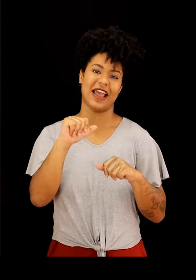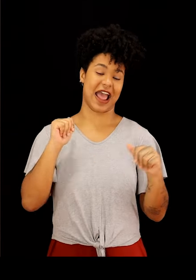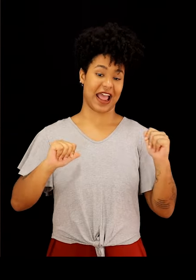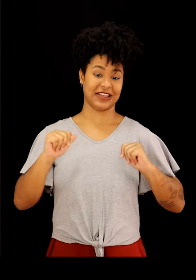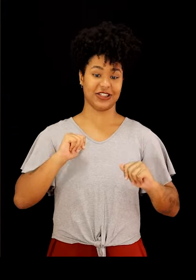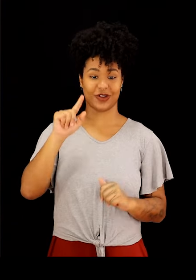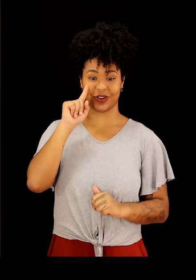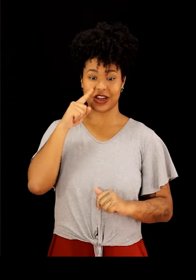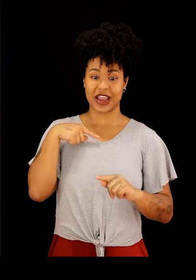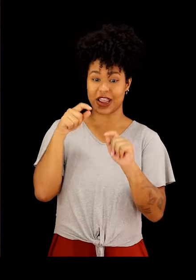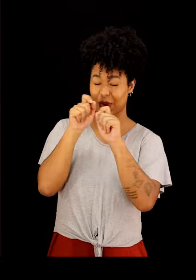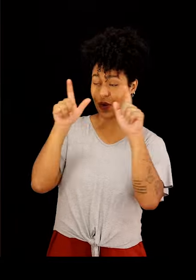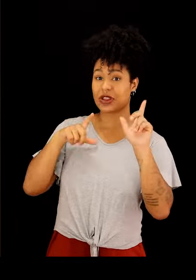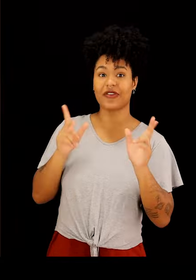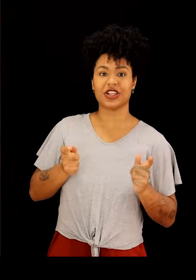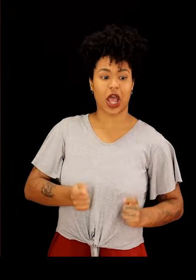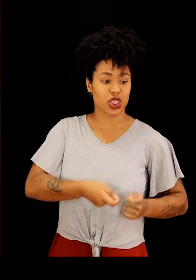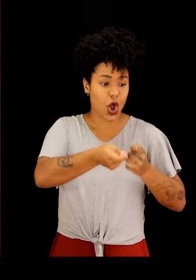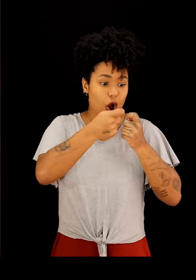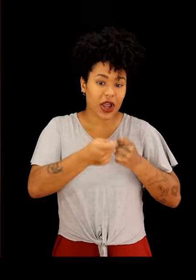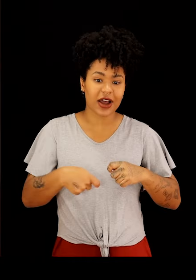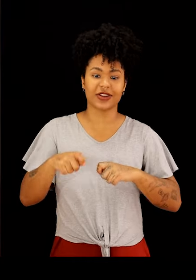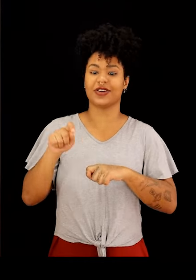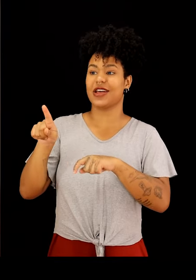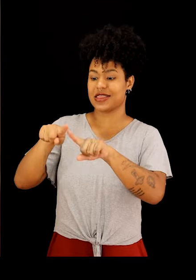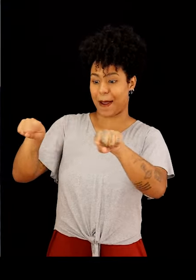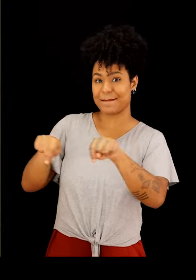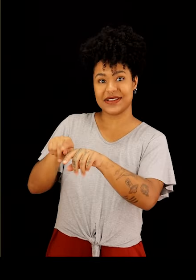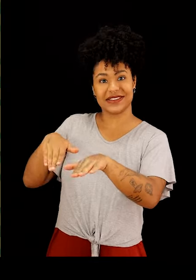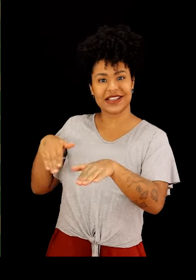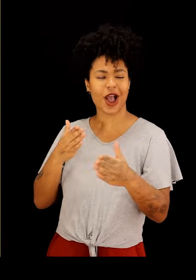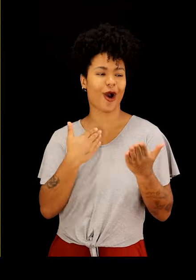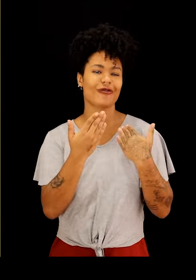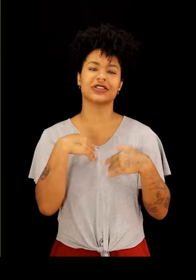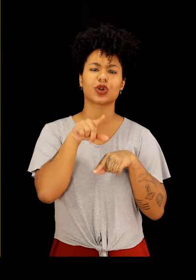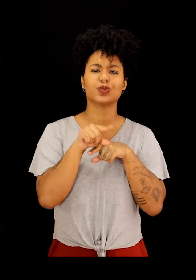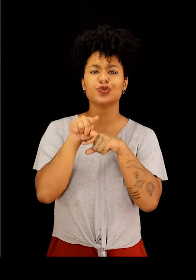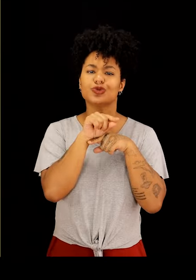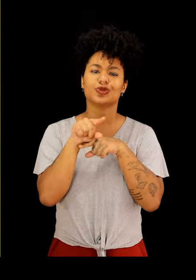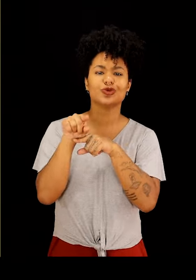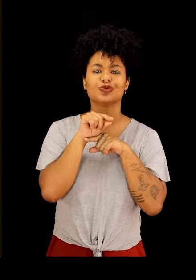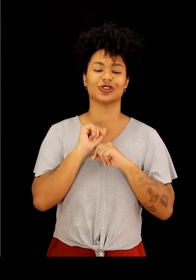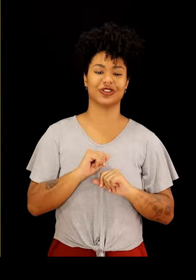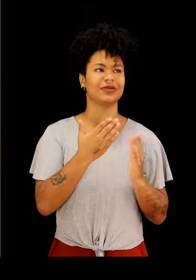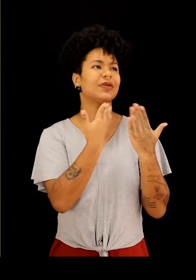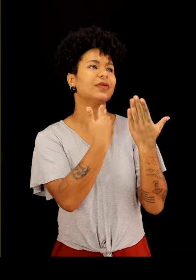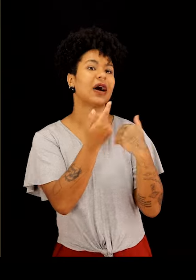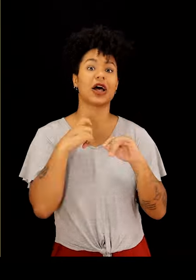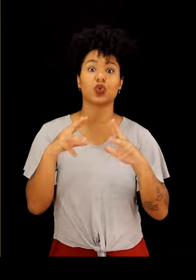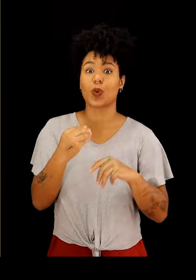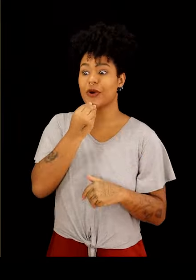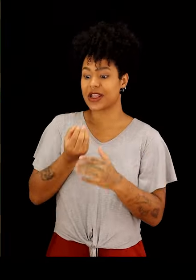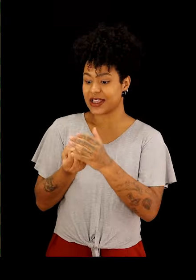ele já estava tocando na piscina, conversando com os passarinhos. Toda oportunidade que ele tinha de criar, de fazer música,